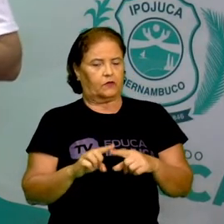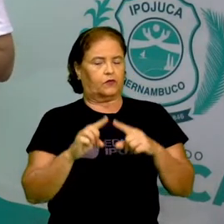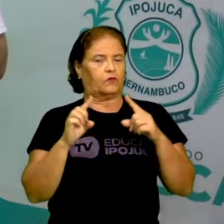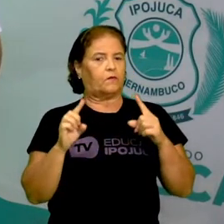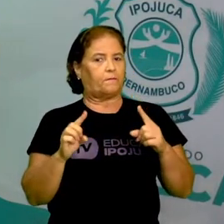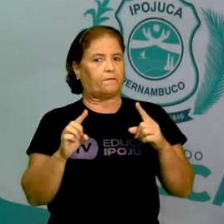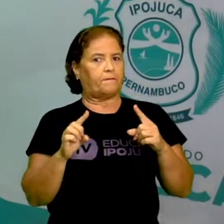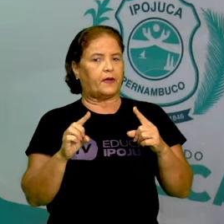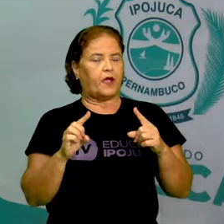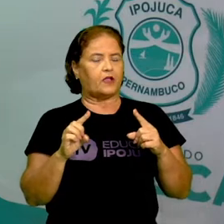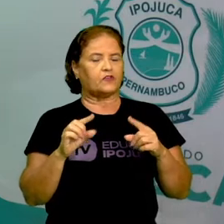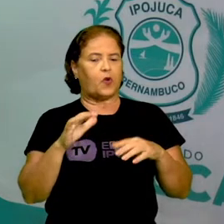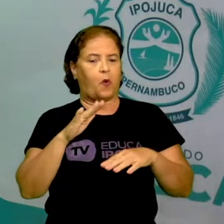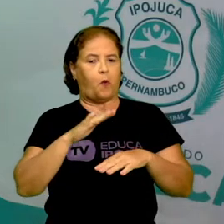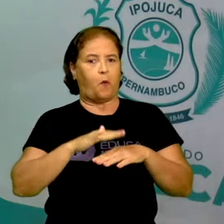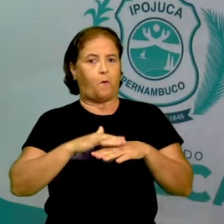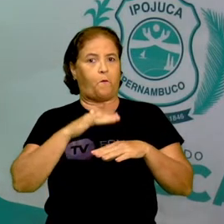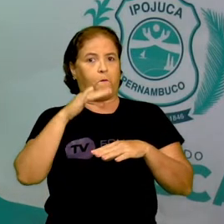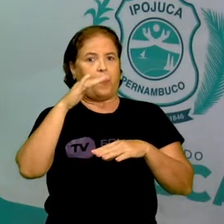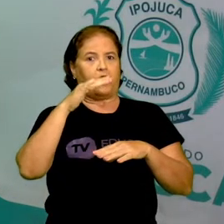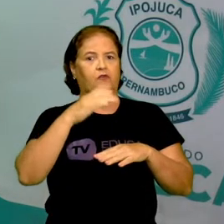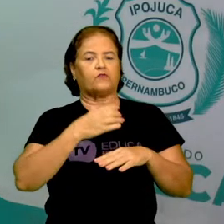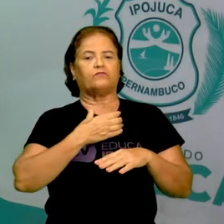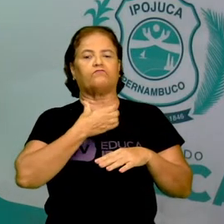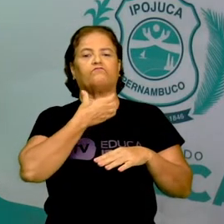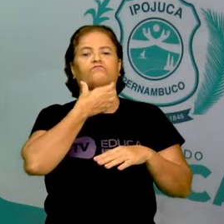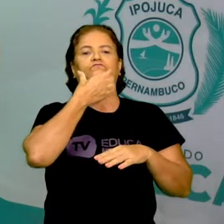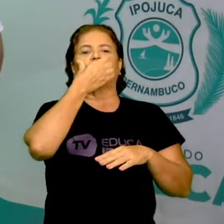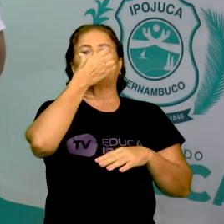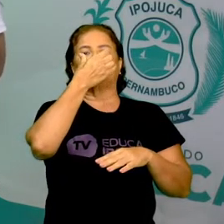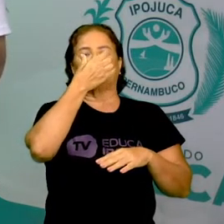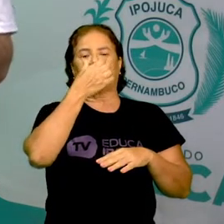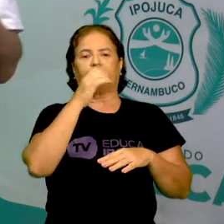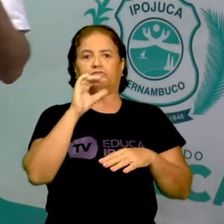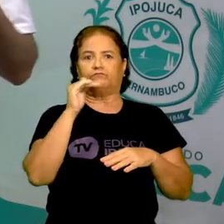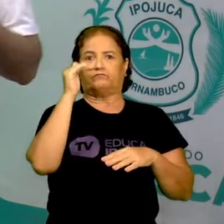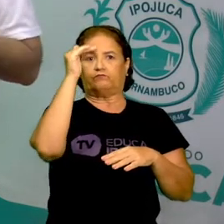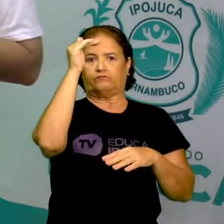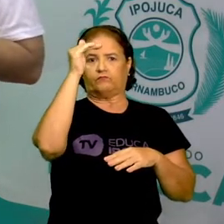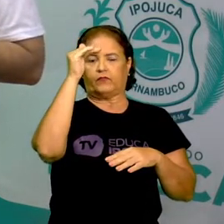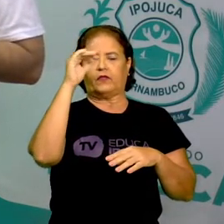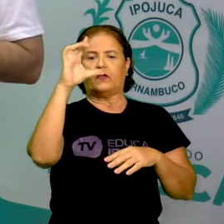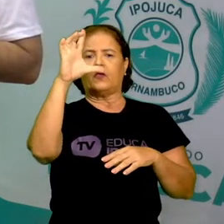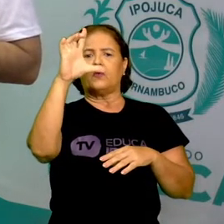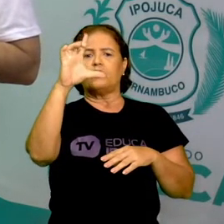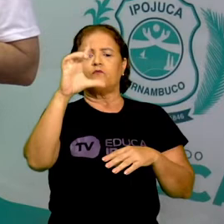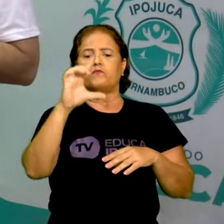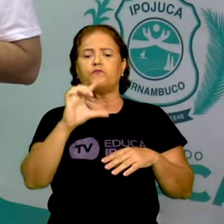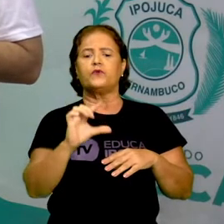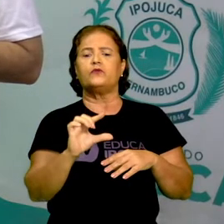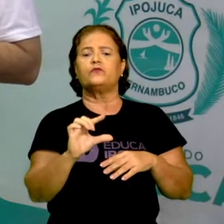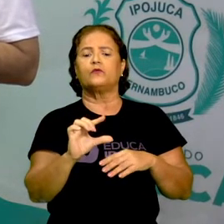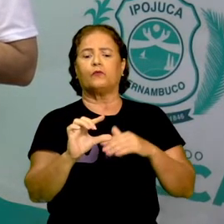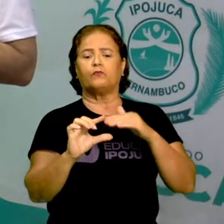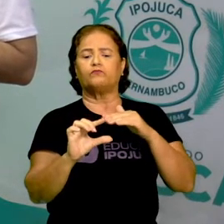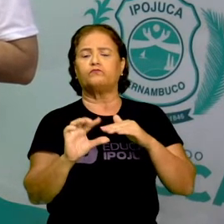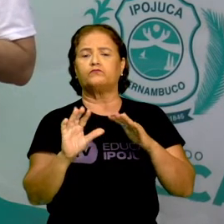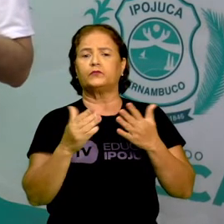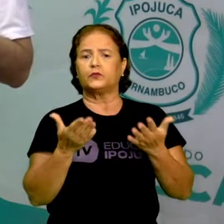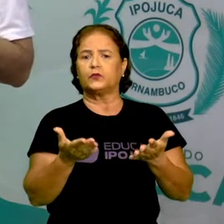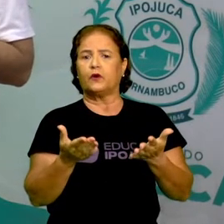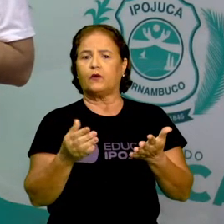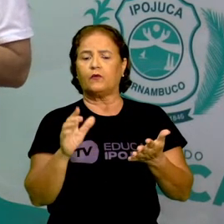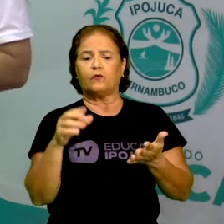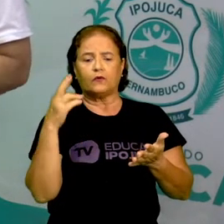animal maior aqui é a girafa. Observe o tamanho. E o animal menor? Quem sabe